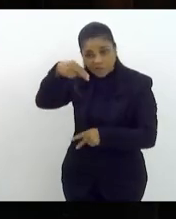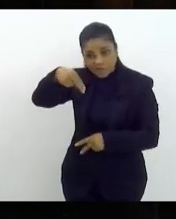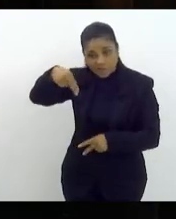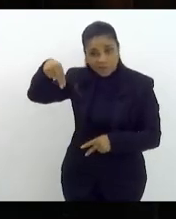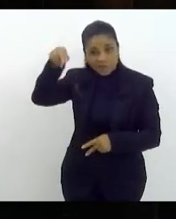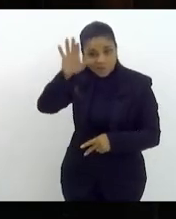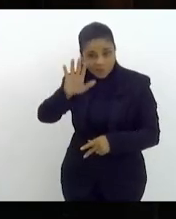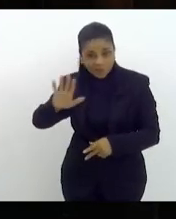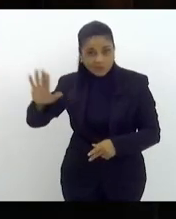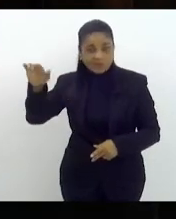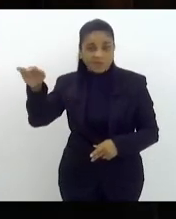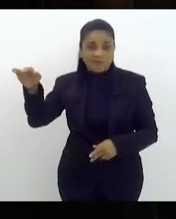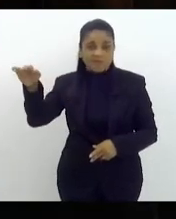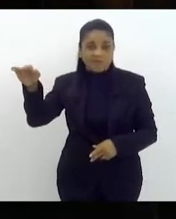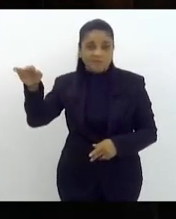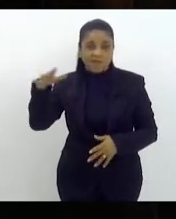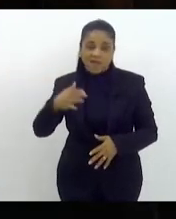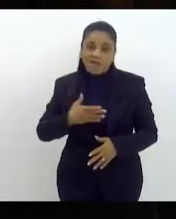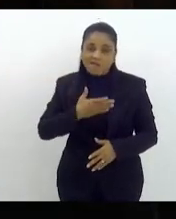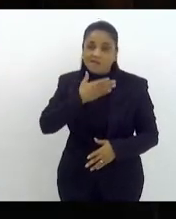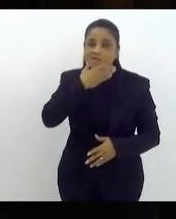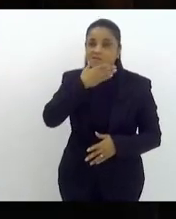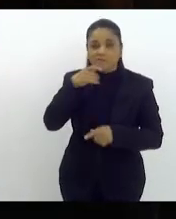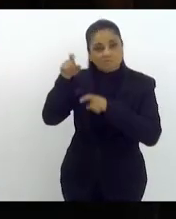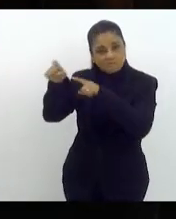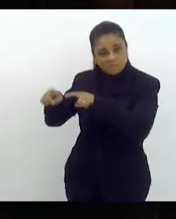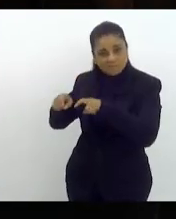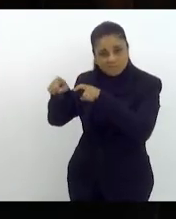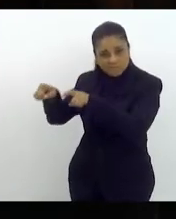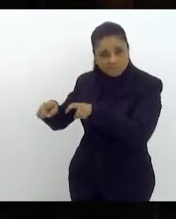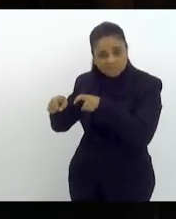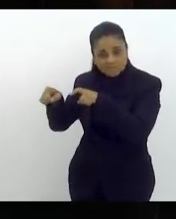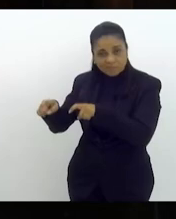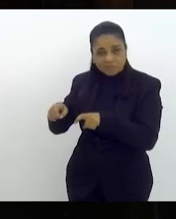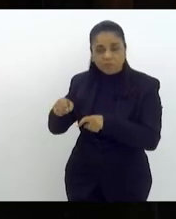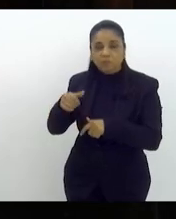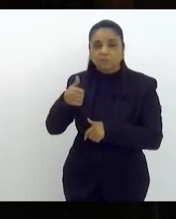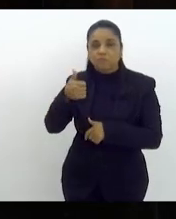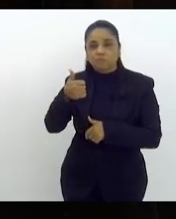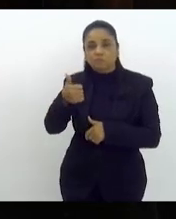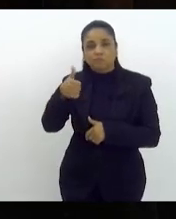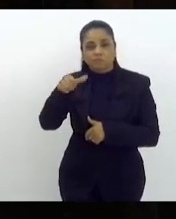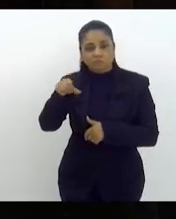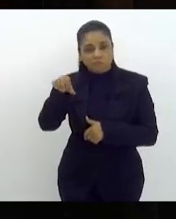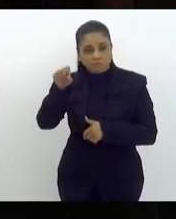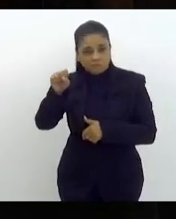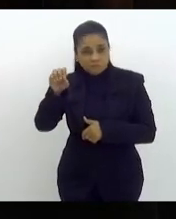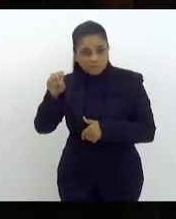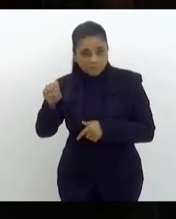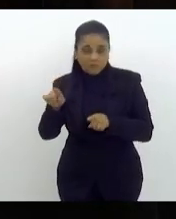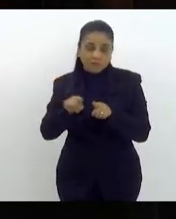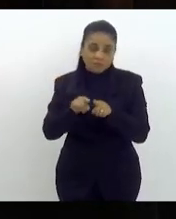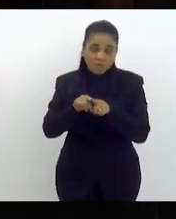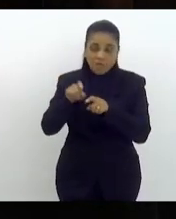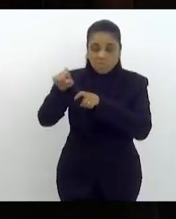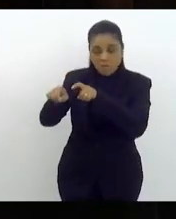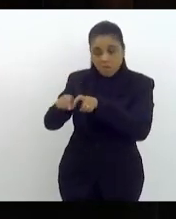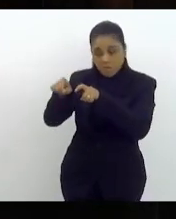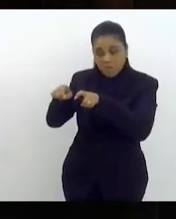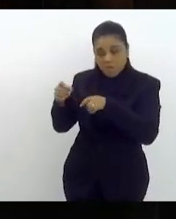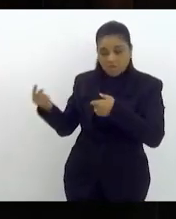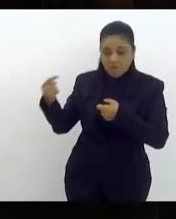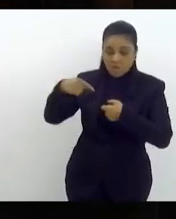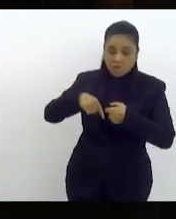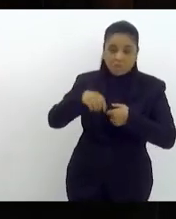da crise agrária nos anos 80 tenha no fenômeno do êxodo rural vindo para Metrópole